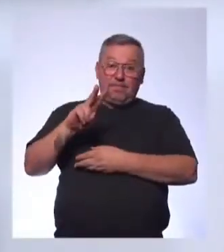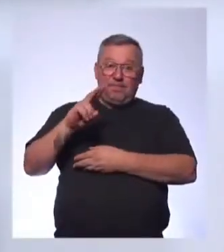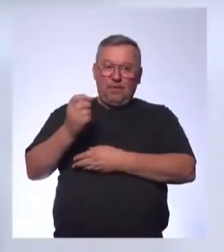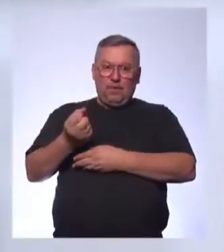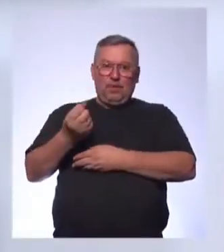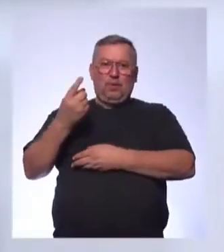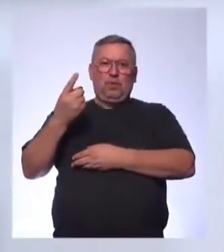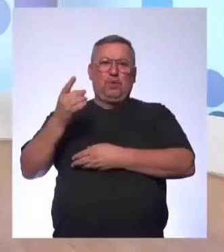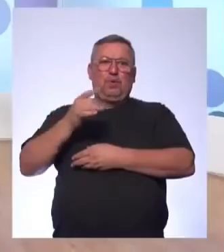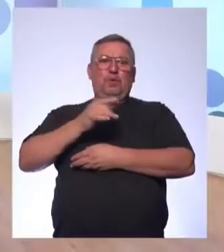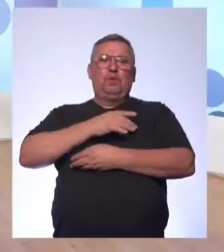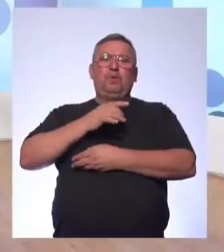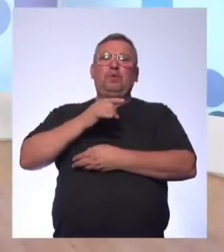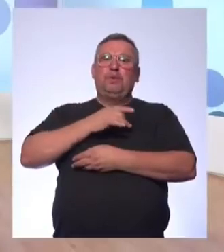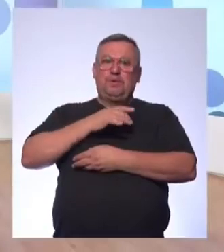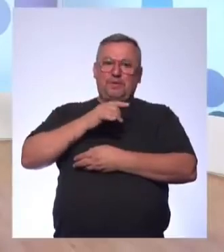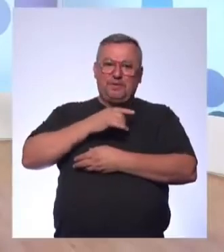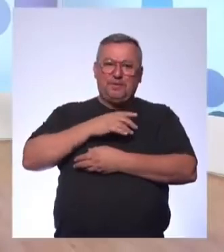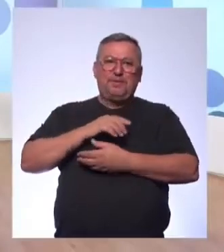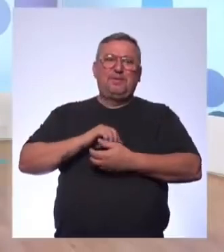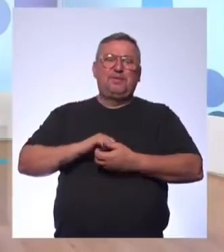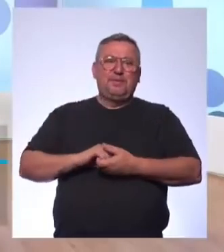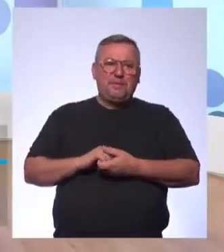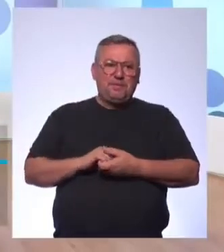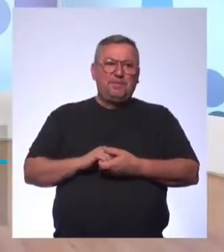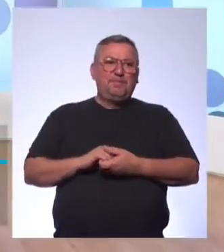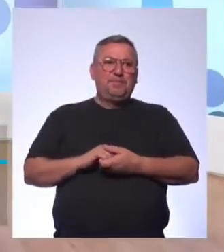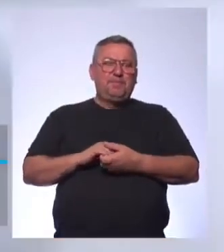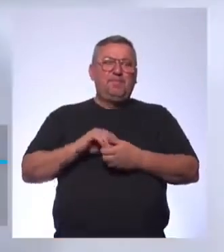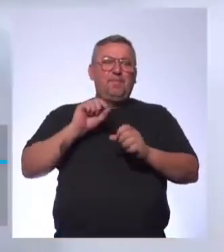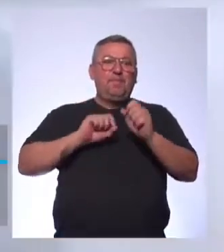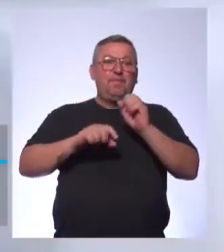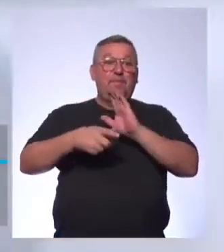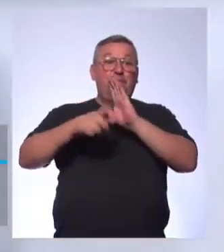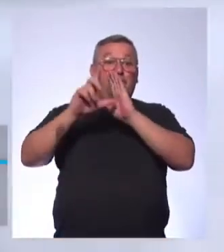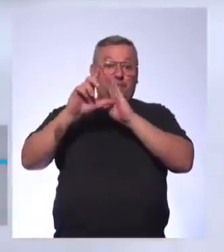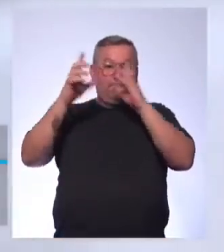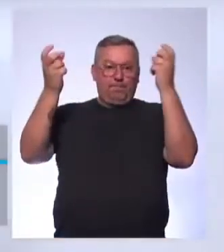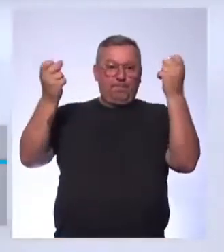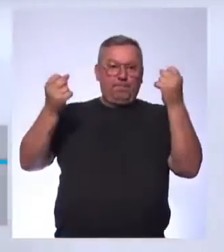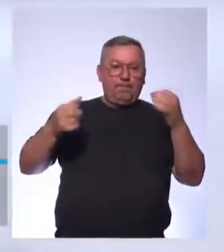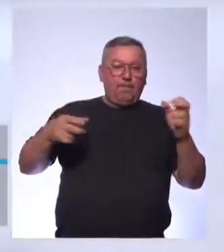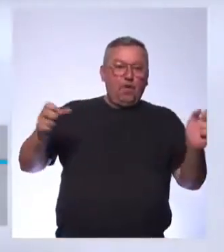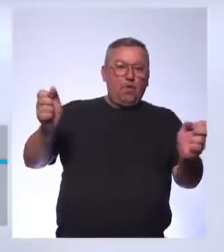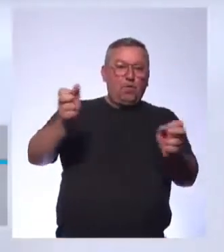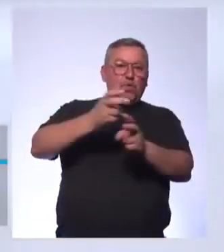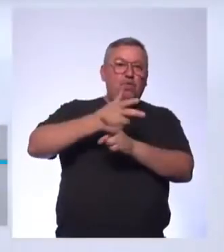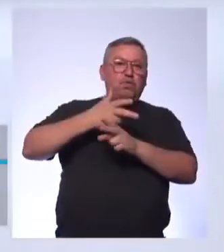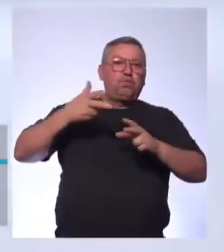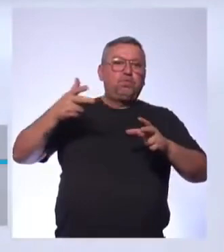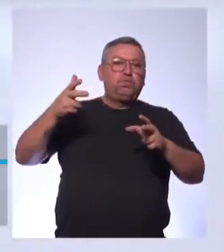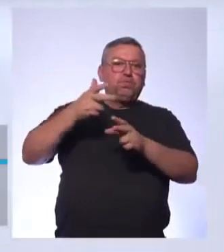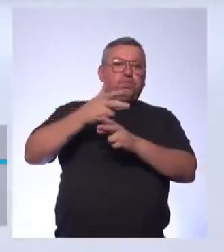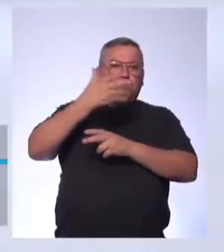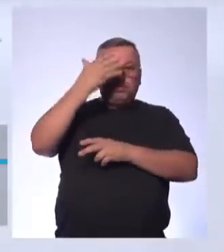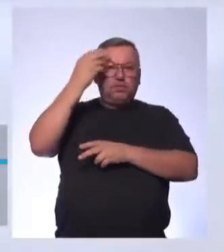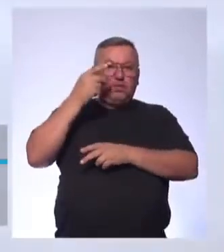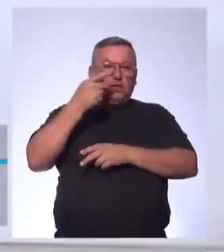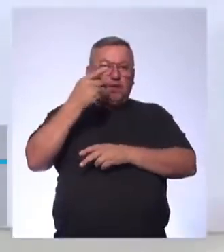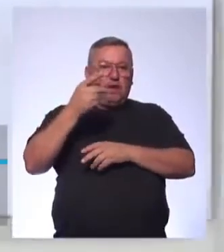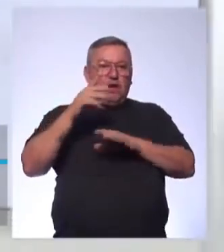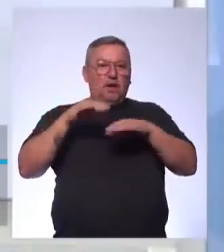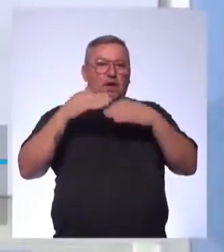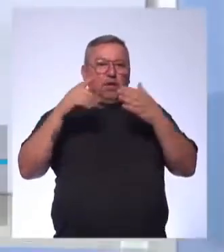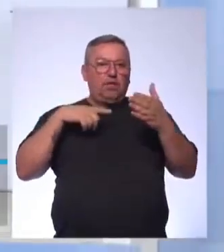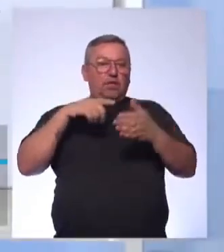Assustador, né? That's very impressive. Muito impressionante. Yeah. Antes de nós darmos a definição, eu esqueci de falar uma coisinha para vocês. Quando vocês estiverem